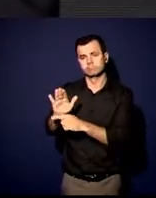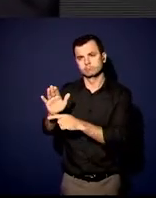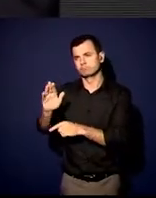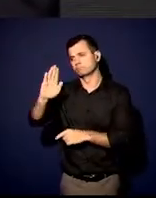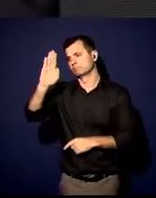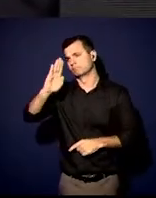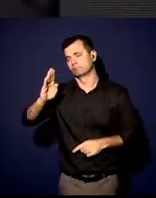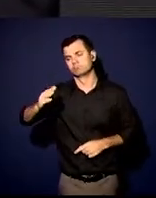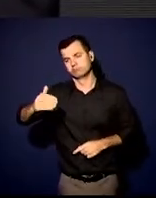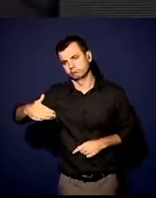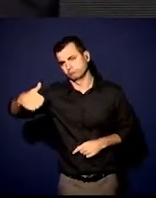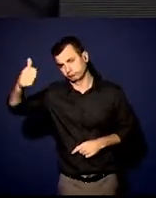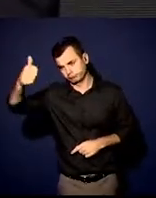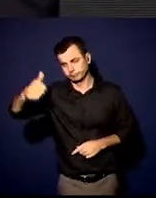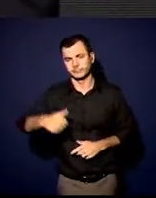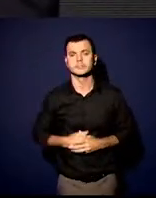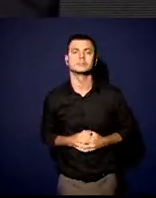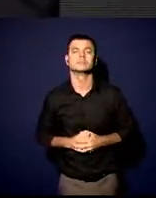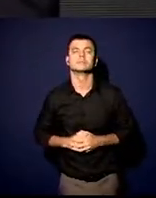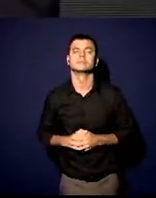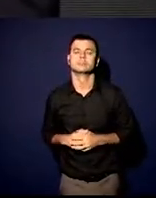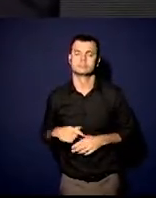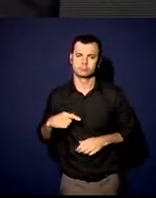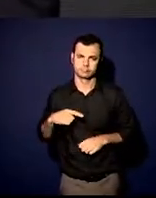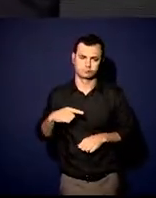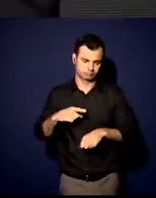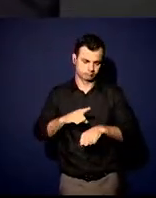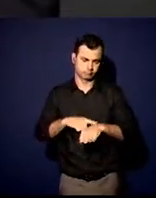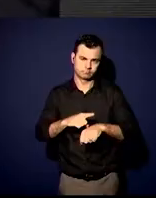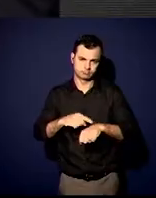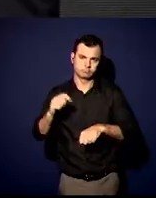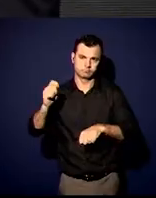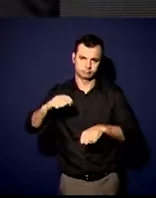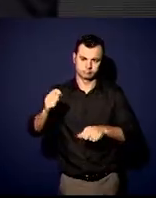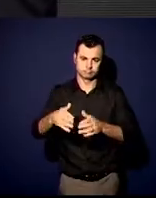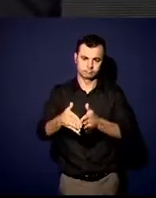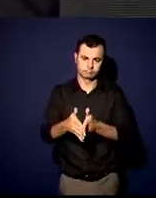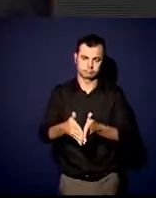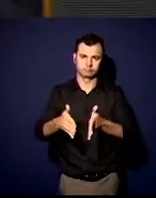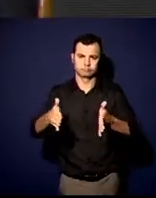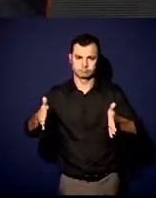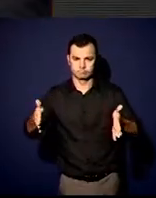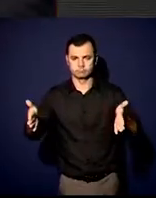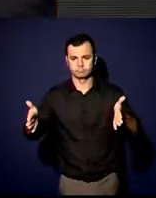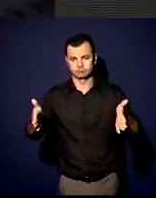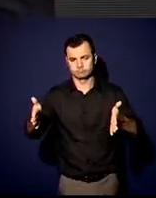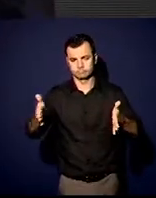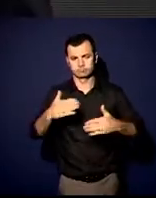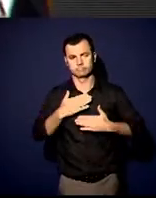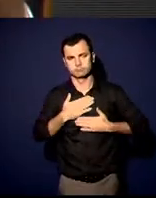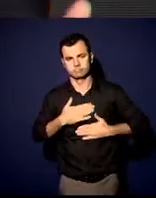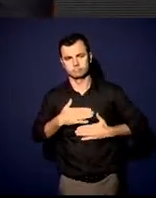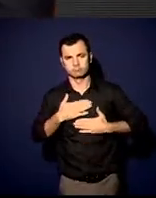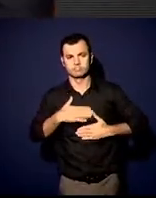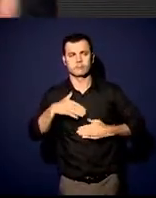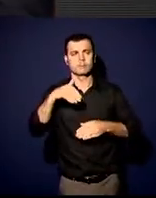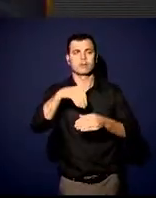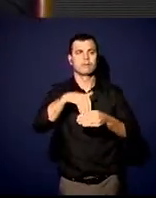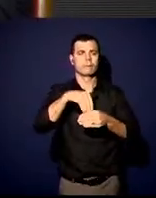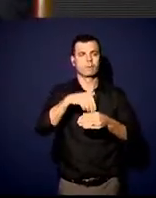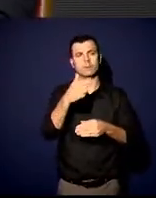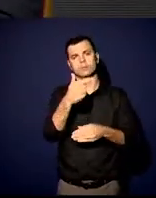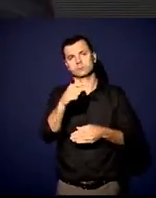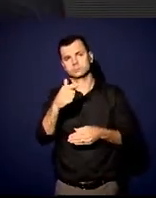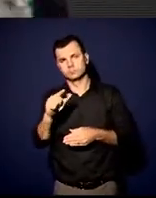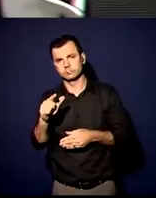país melhor nós teremos bastante tempo e espaço agora não agenda mais tranquila sem ser de eleição nem